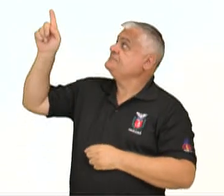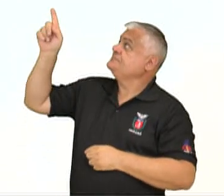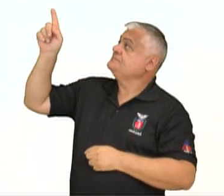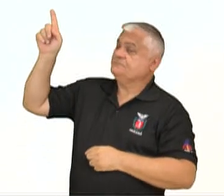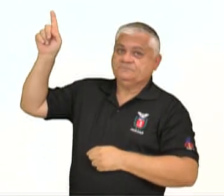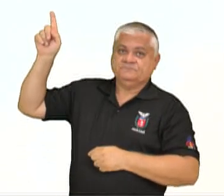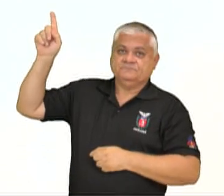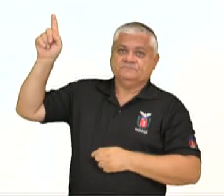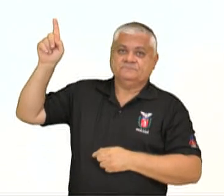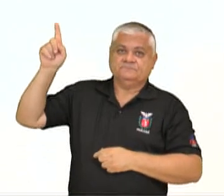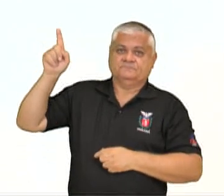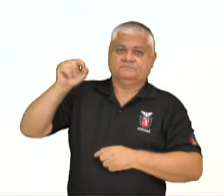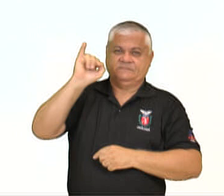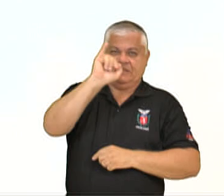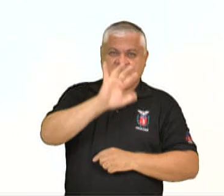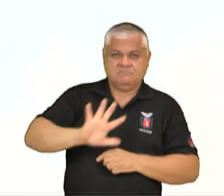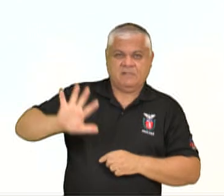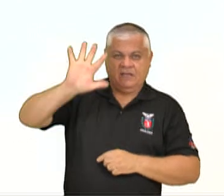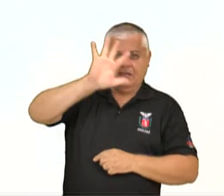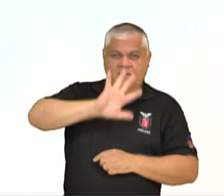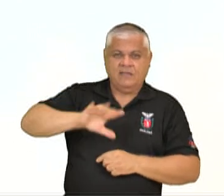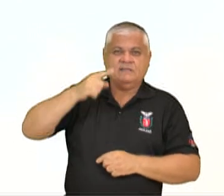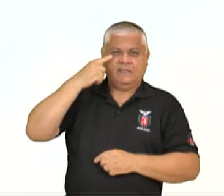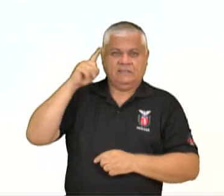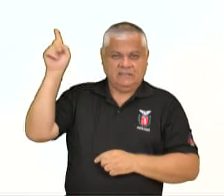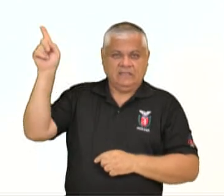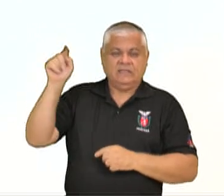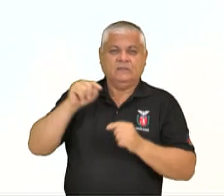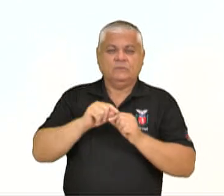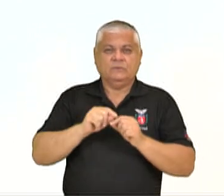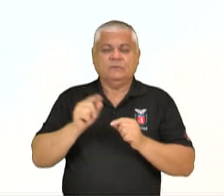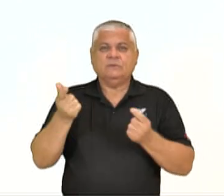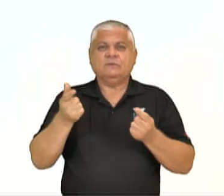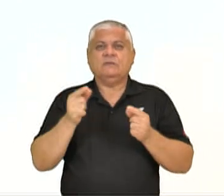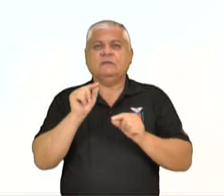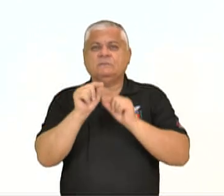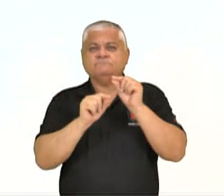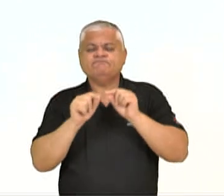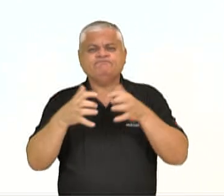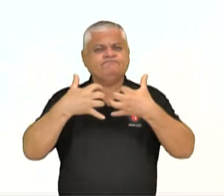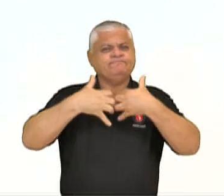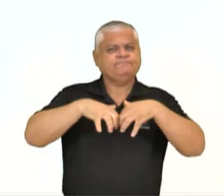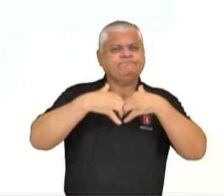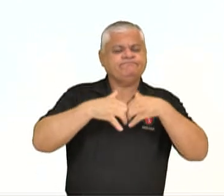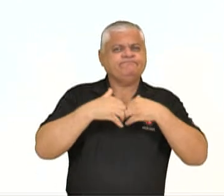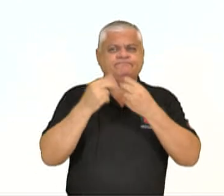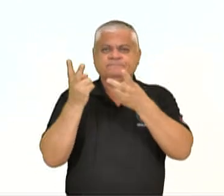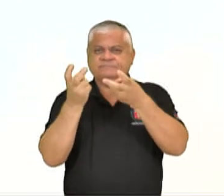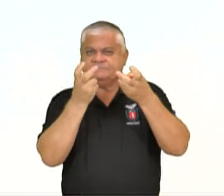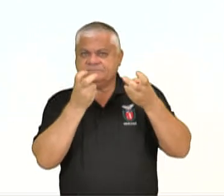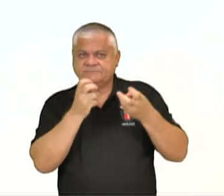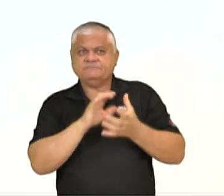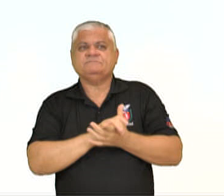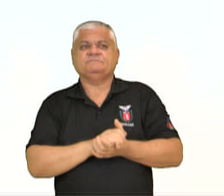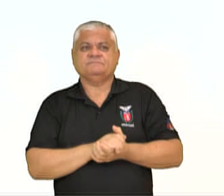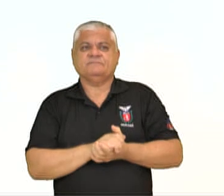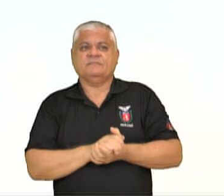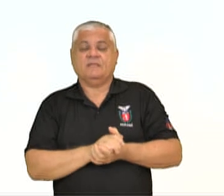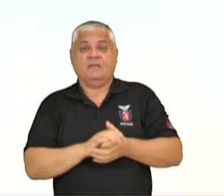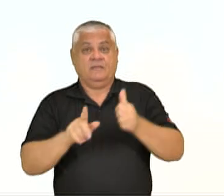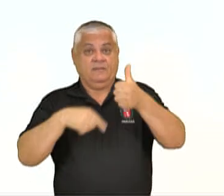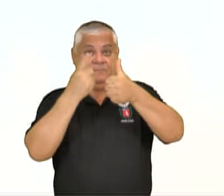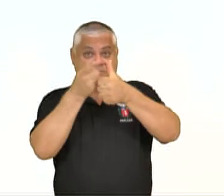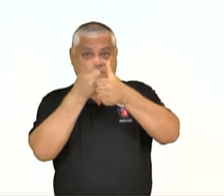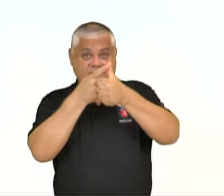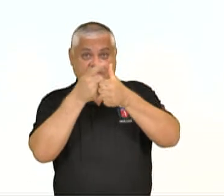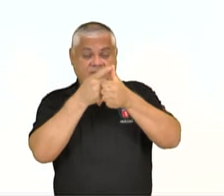imagens, né, alguns elementos da linguagem não verbal para contribuir com a nossa reflexão nesse início de conversa. Na primeira